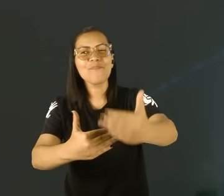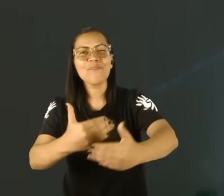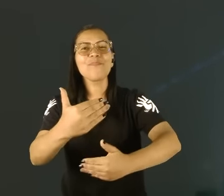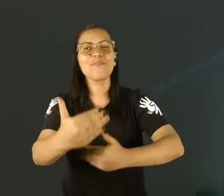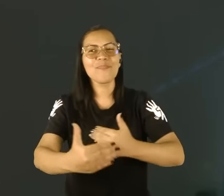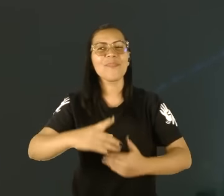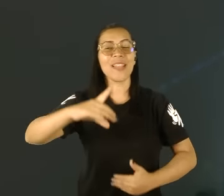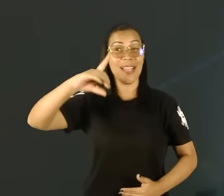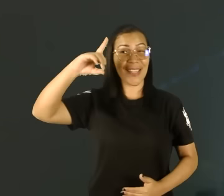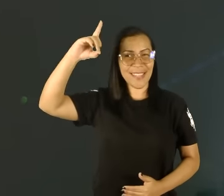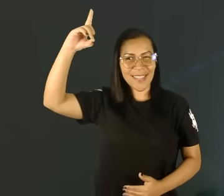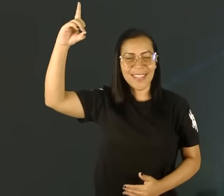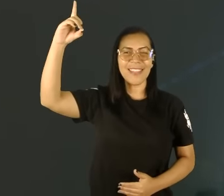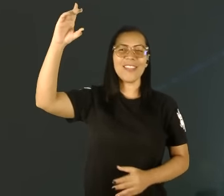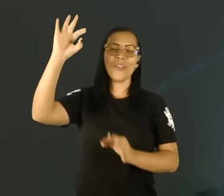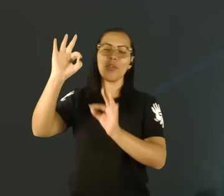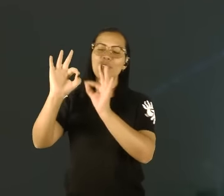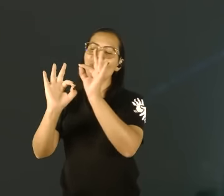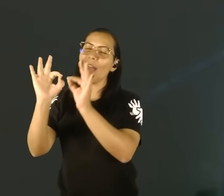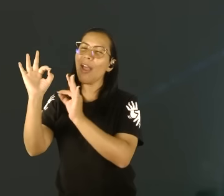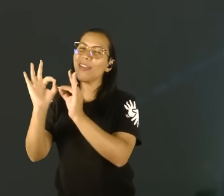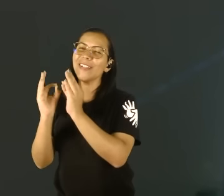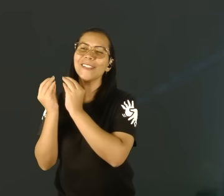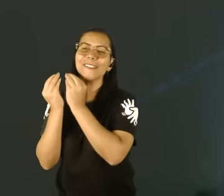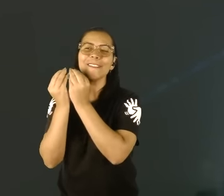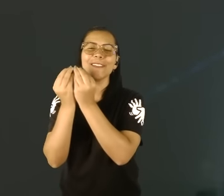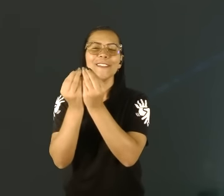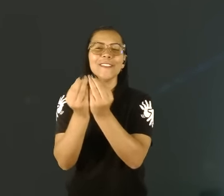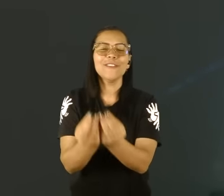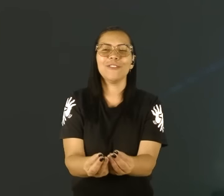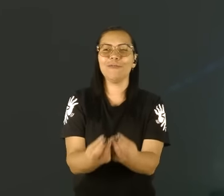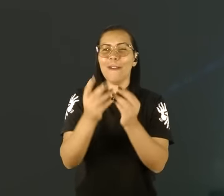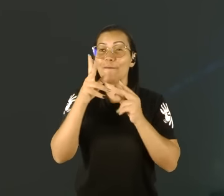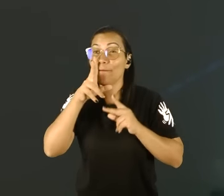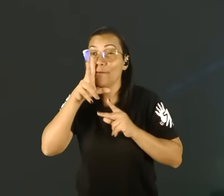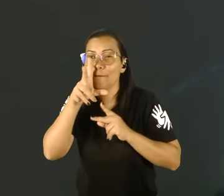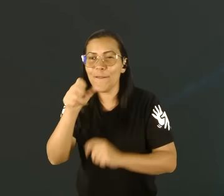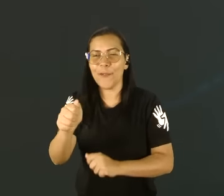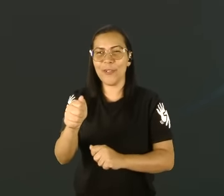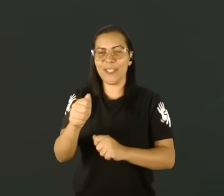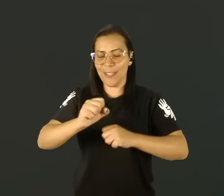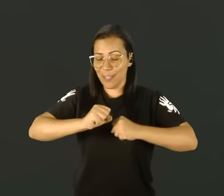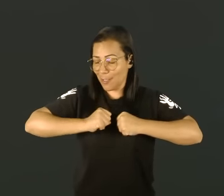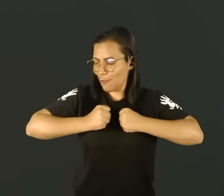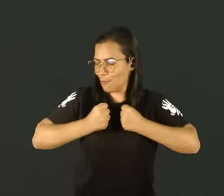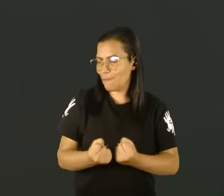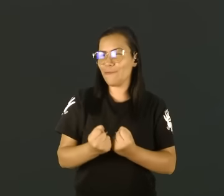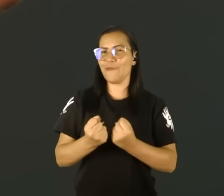e processos para que você aprenda a não perder aquilo que te dei.